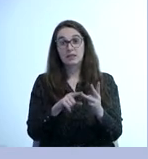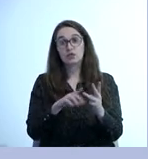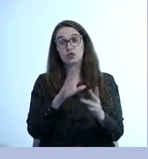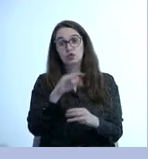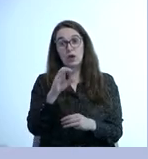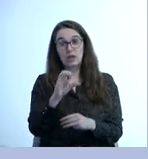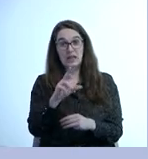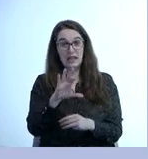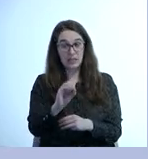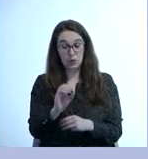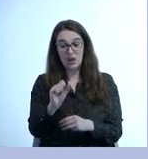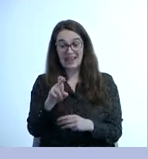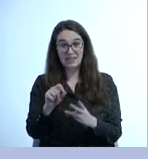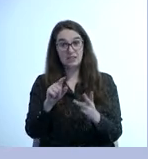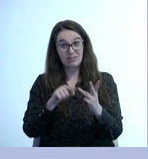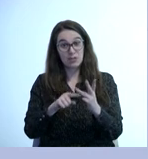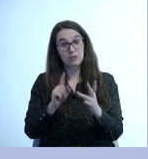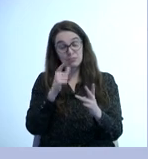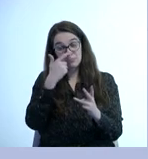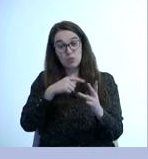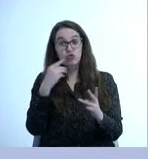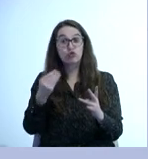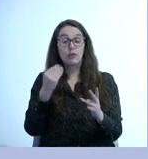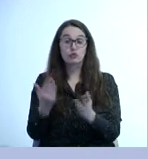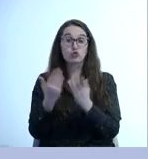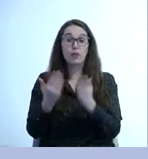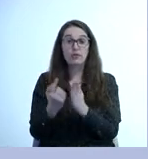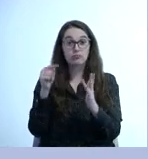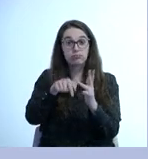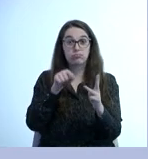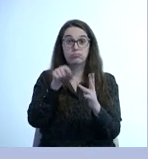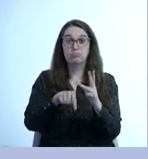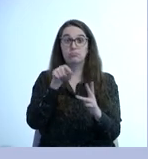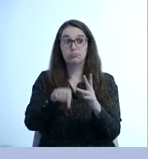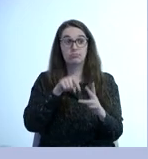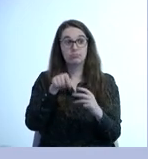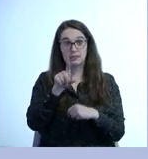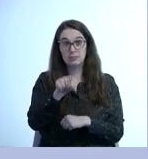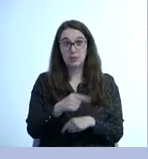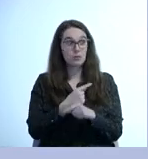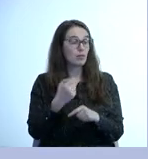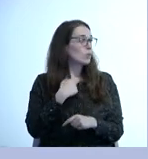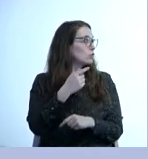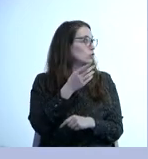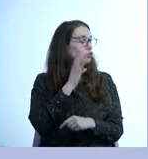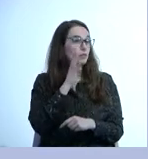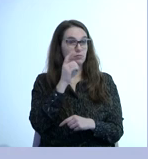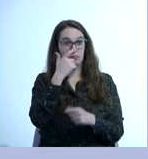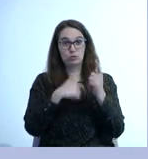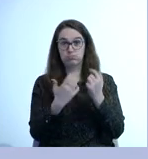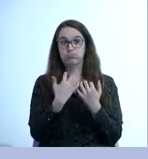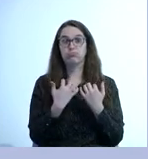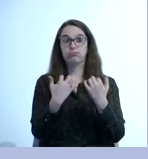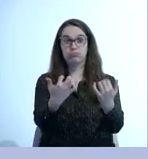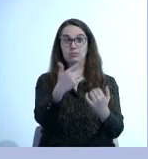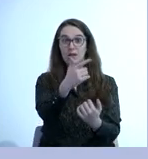Carrilho da Graça começou a ganhar essa função também. De resto, temos aqui uma série de pessoas presentes entre